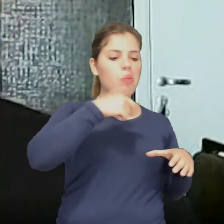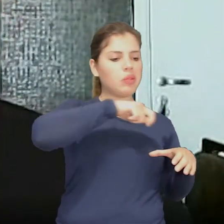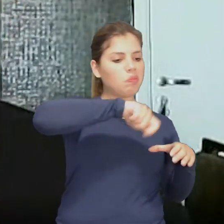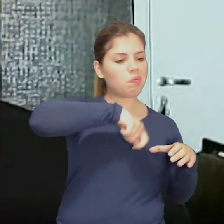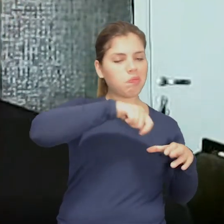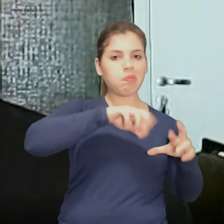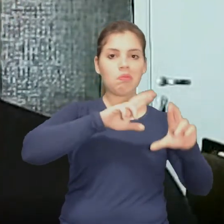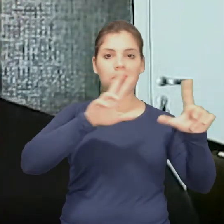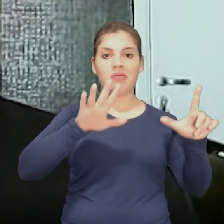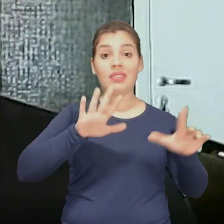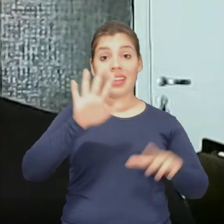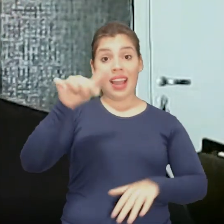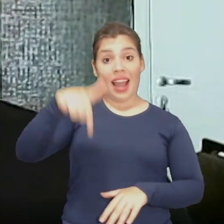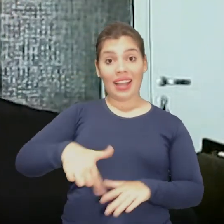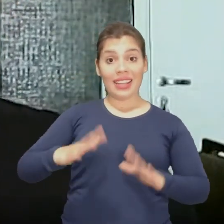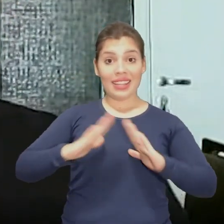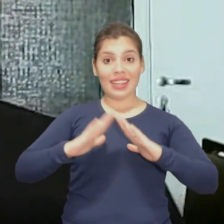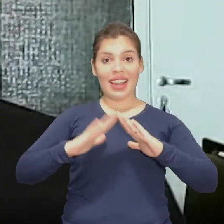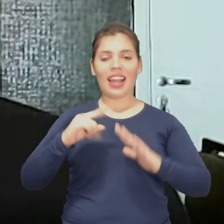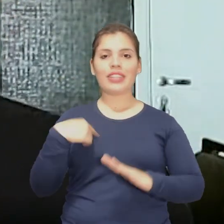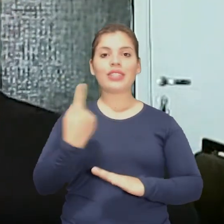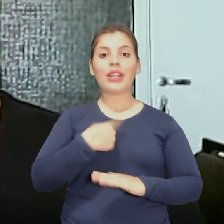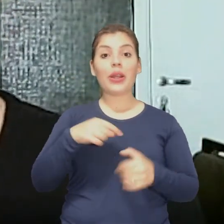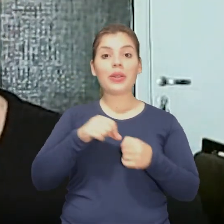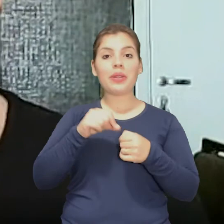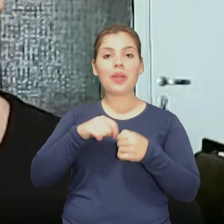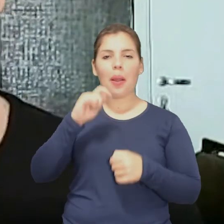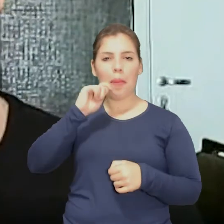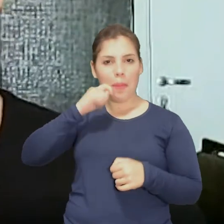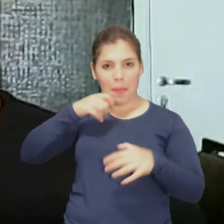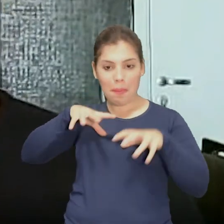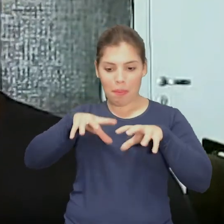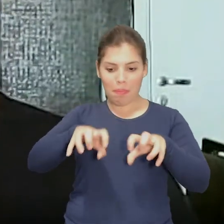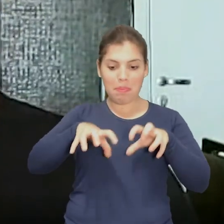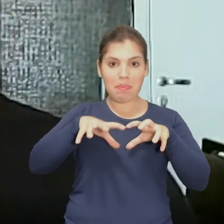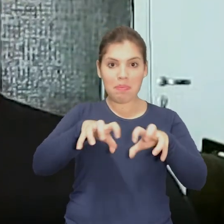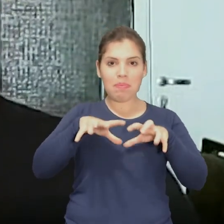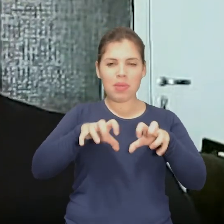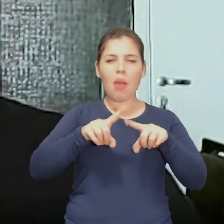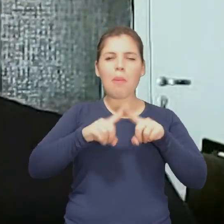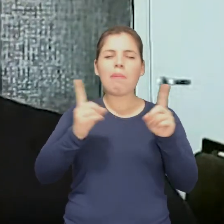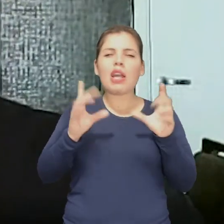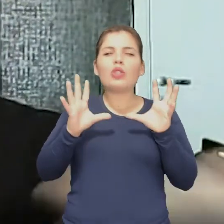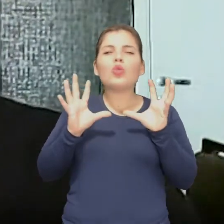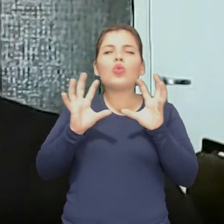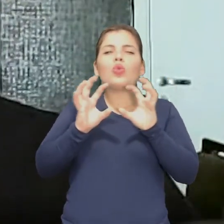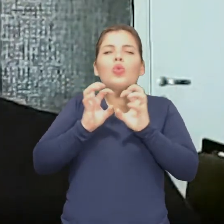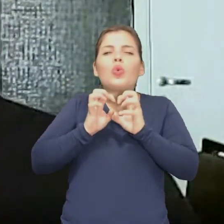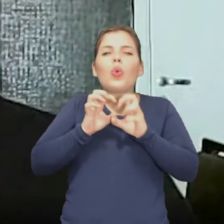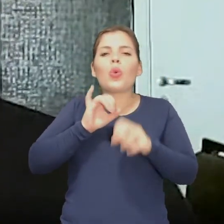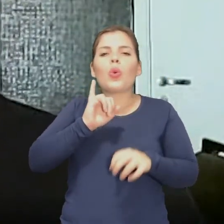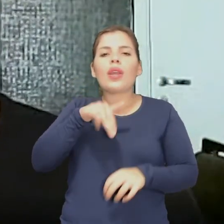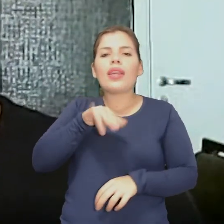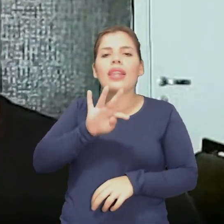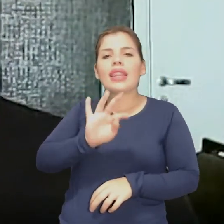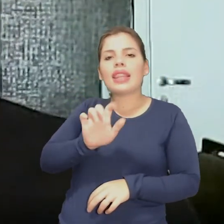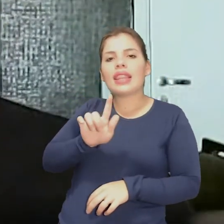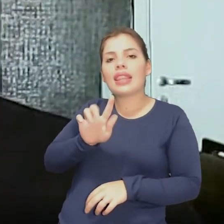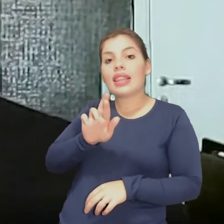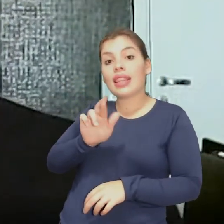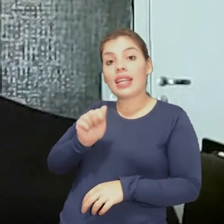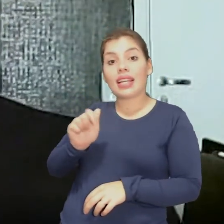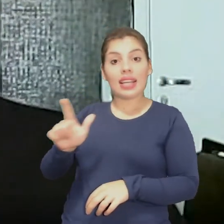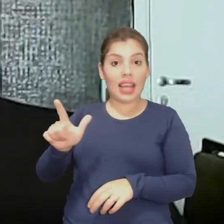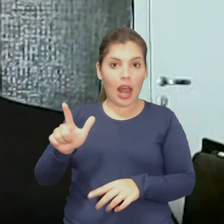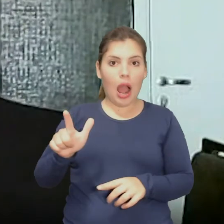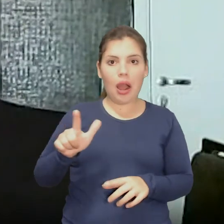uma alimentação diferente. Aqui em casa, por exemplo, a gente tem feito muito pão em casa, aqui, pão integral, né? A gente tem esse costume de